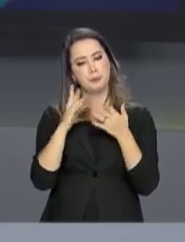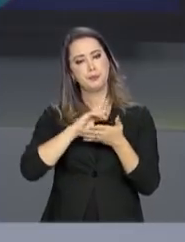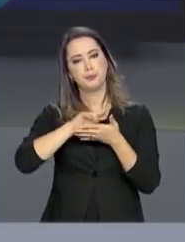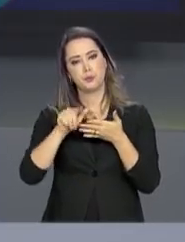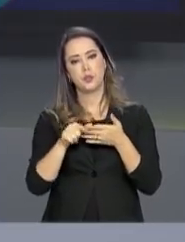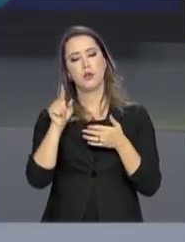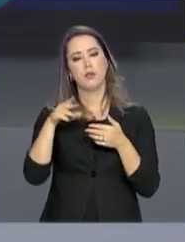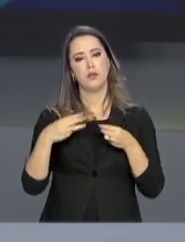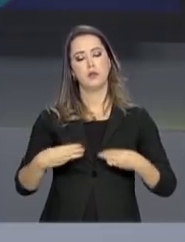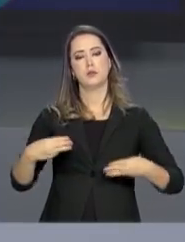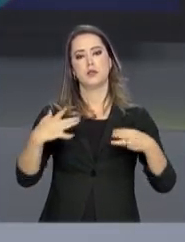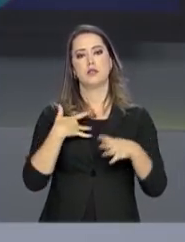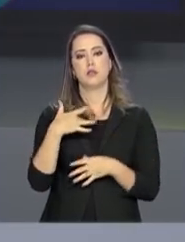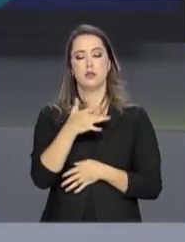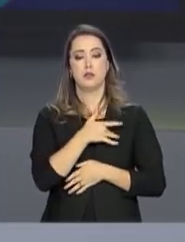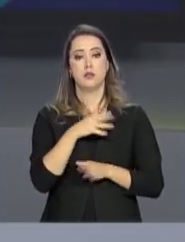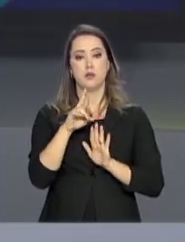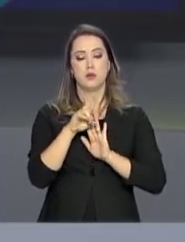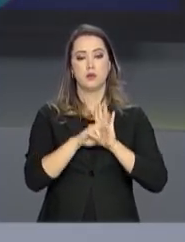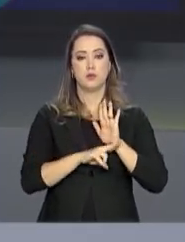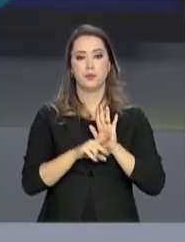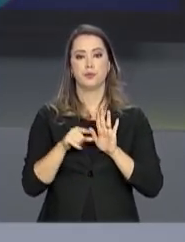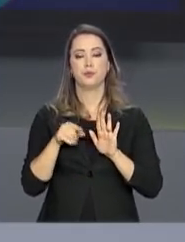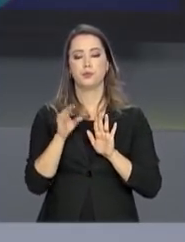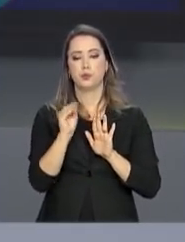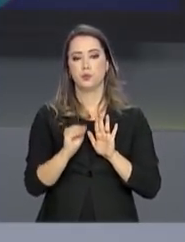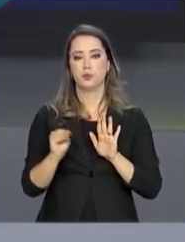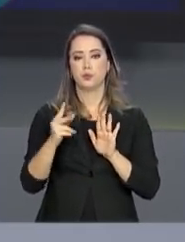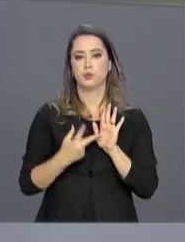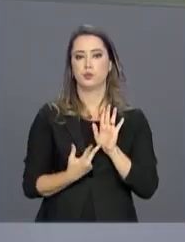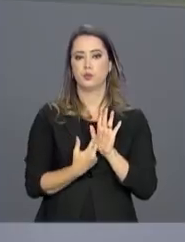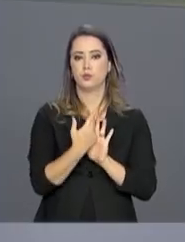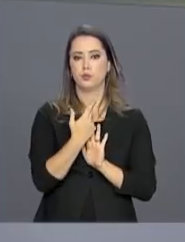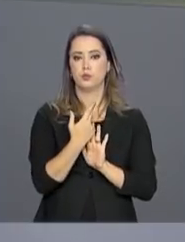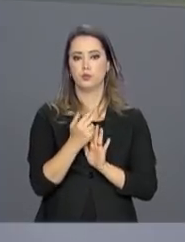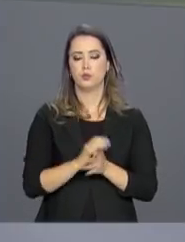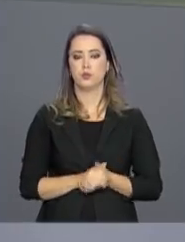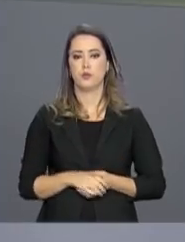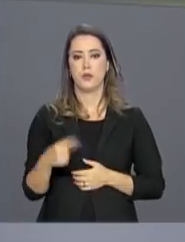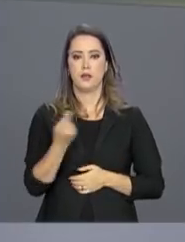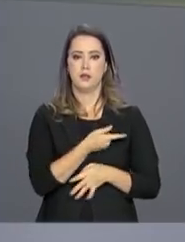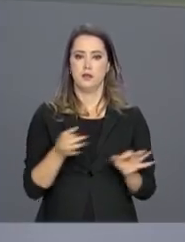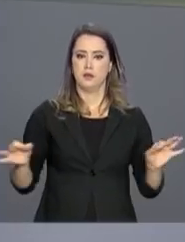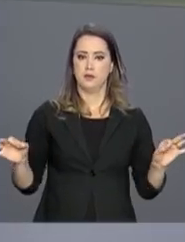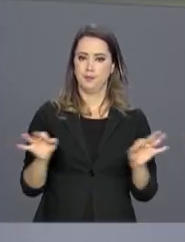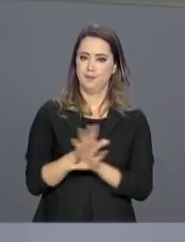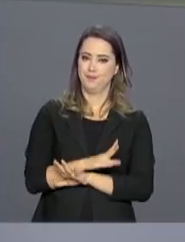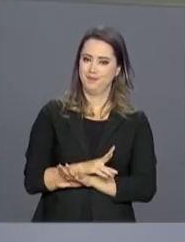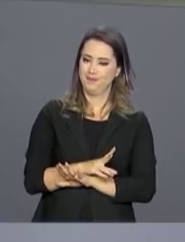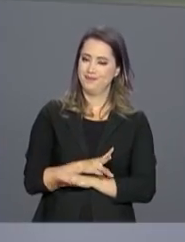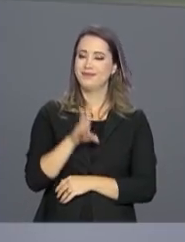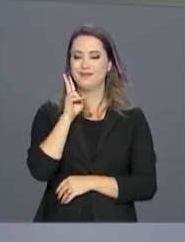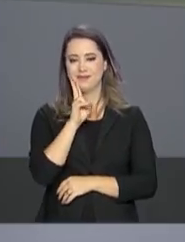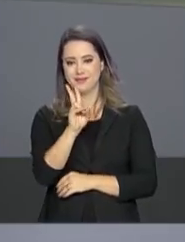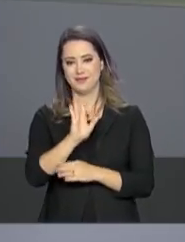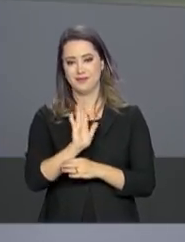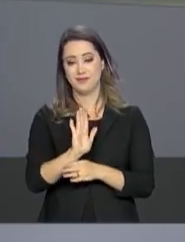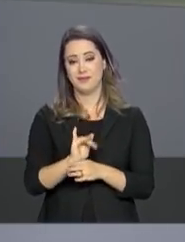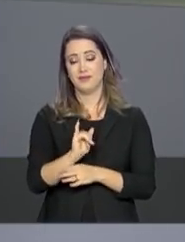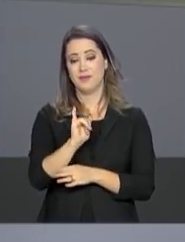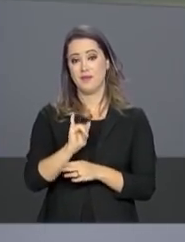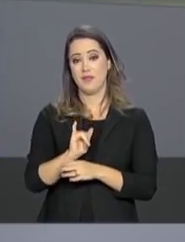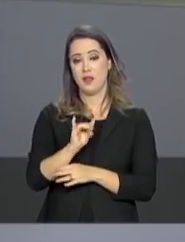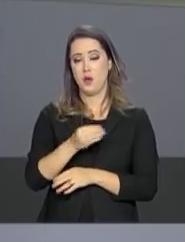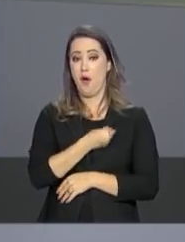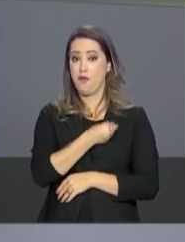portaria do ministério da saúde que regulamenta esse procedimento nós ficamos por aqui você acompanha a programação ao vivo pelo